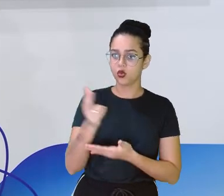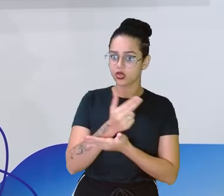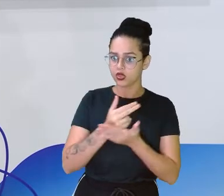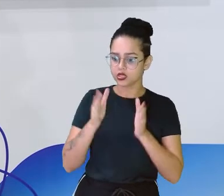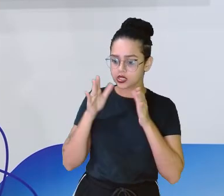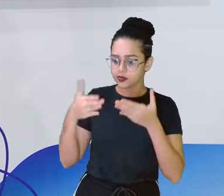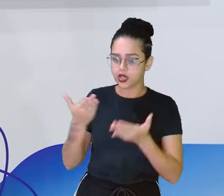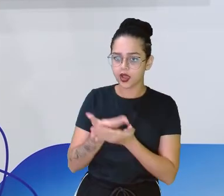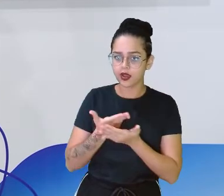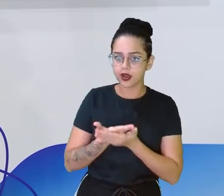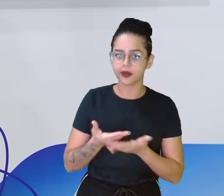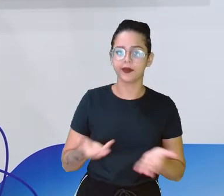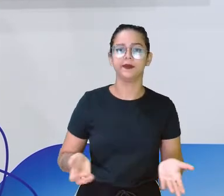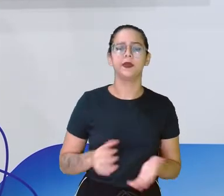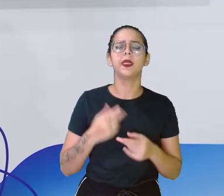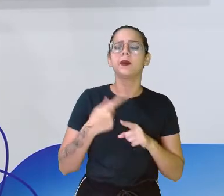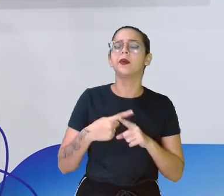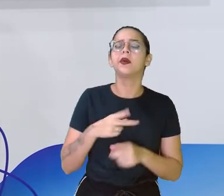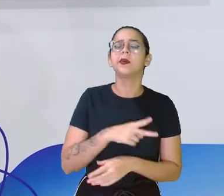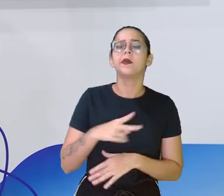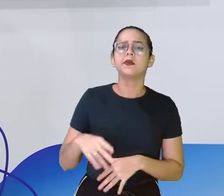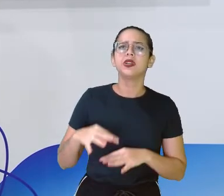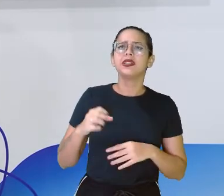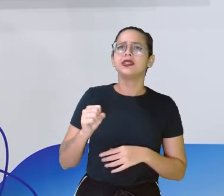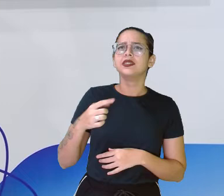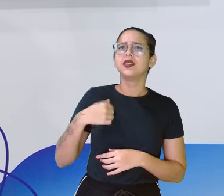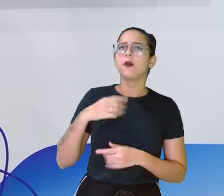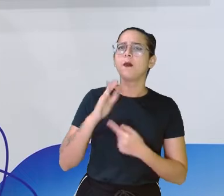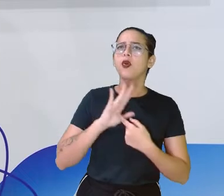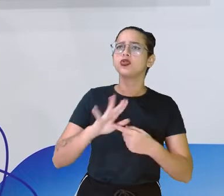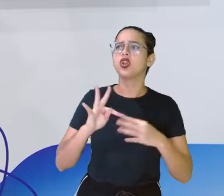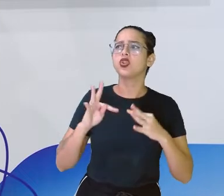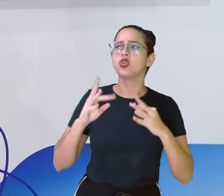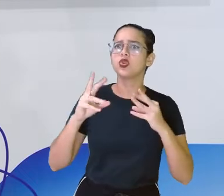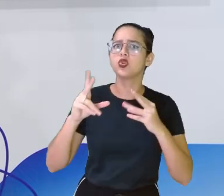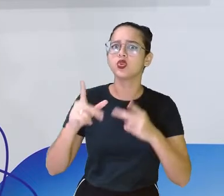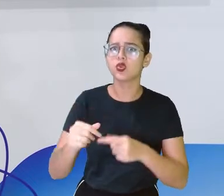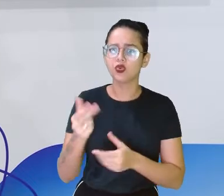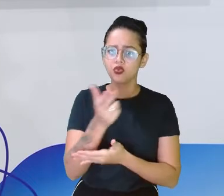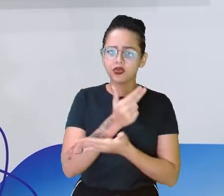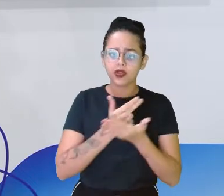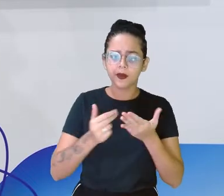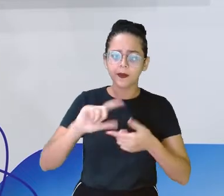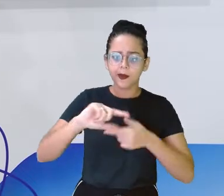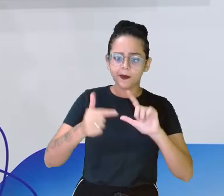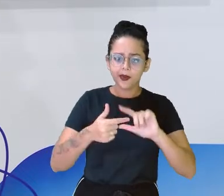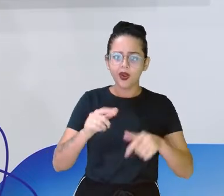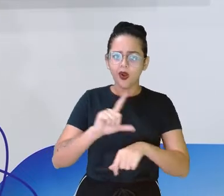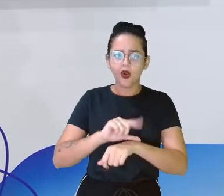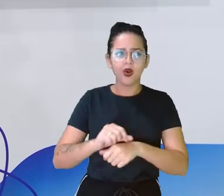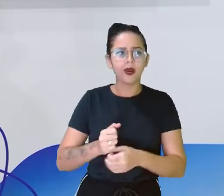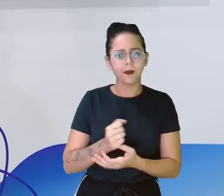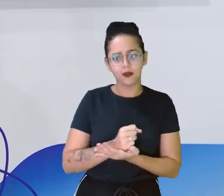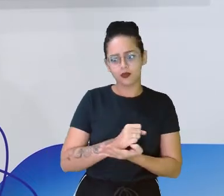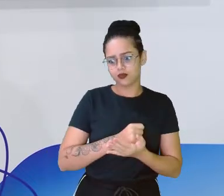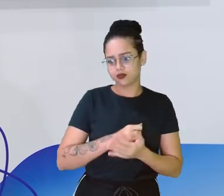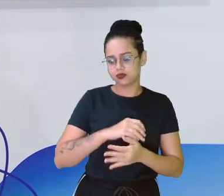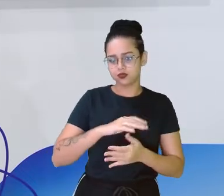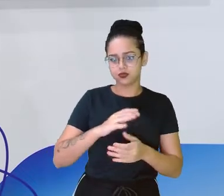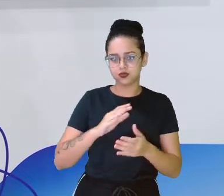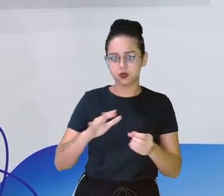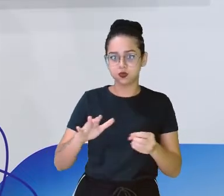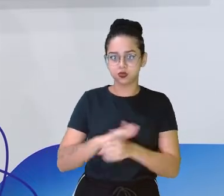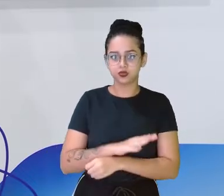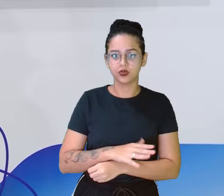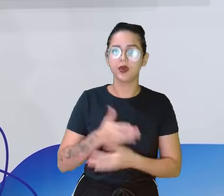eu passasse aqui todos os poliedros, a gente passaria horas e você sabe muito bem que a